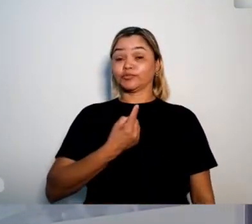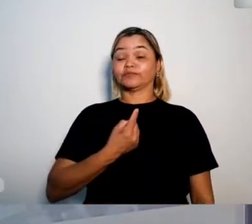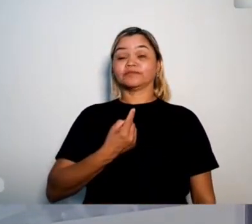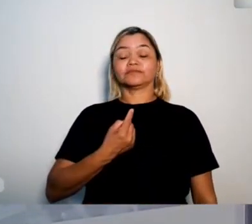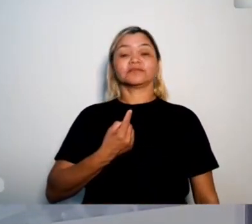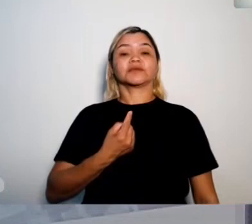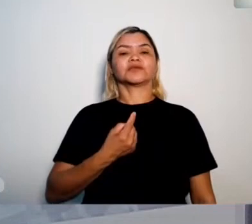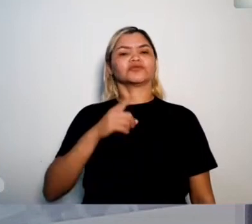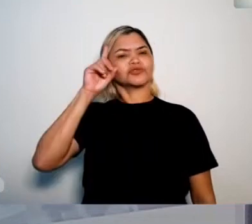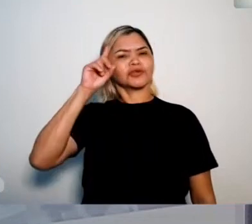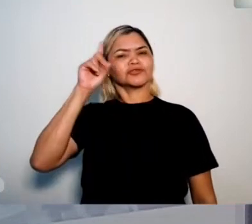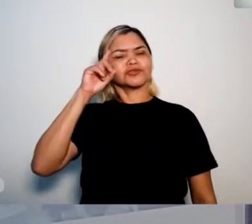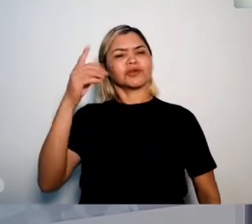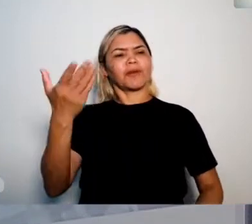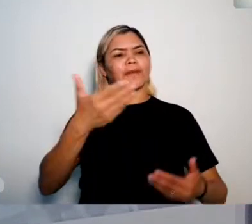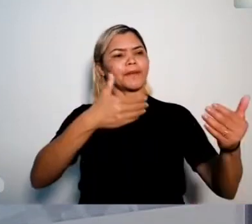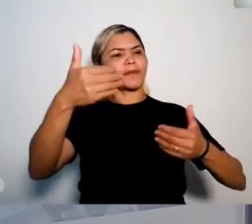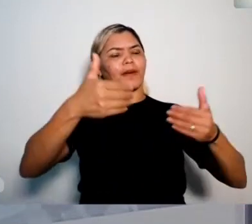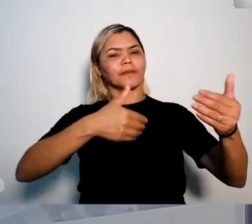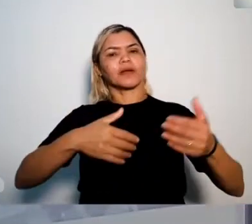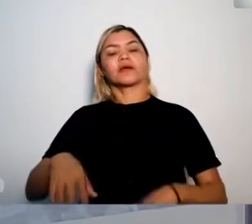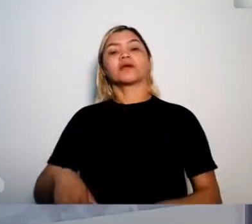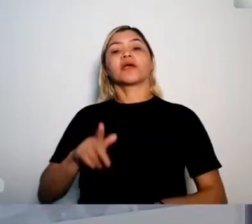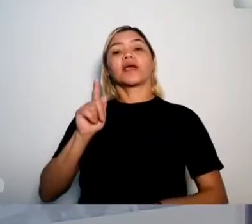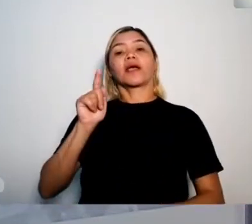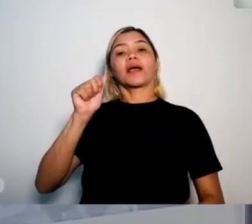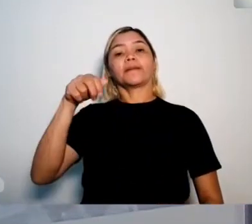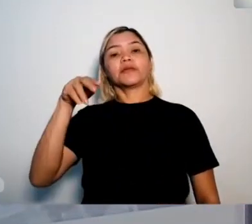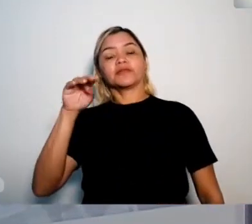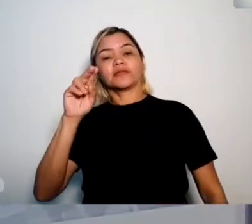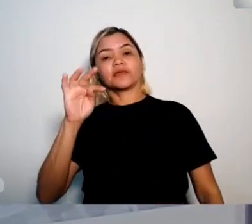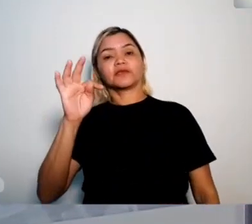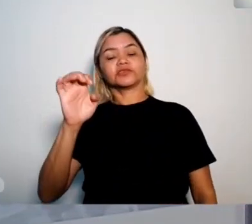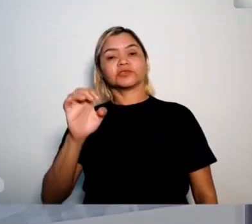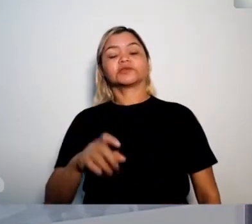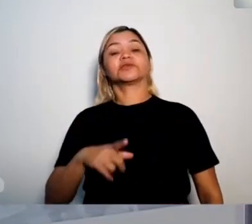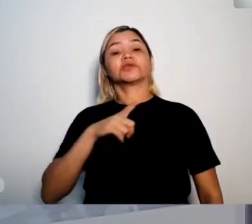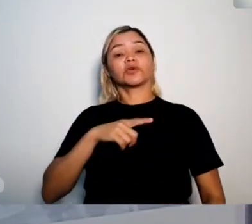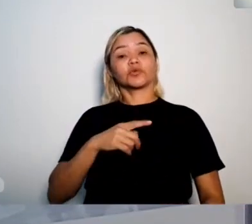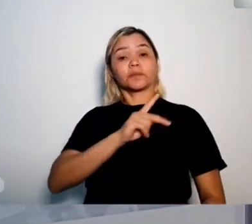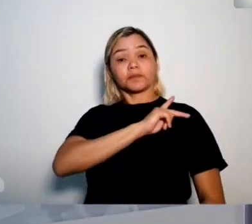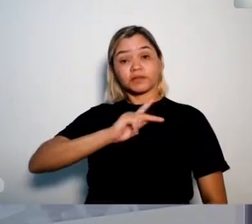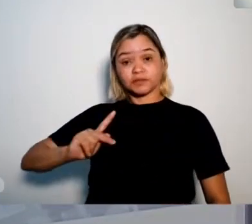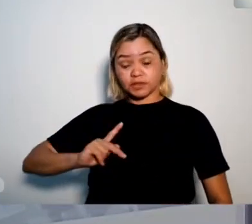diário aqui no gabinete, que agora estou presidente.